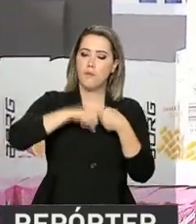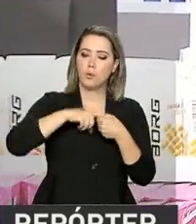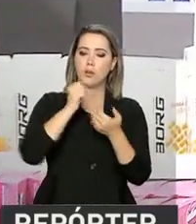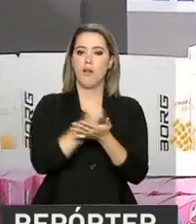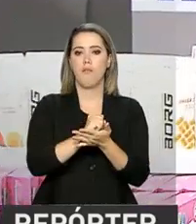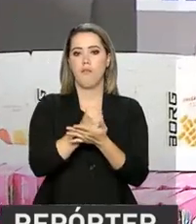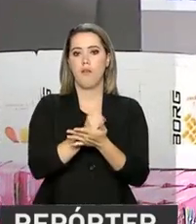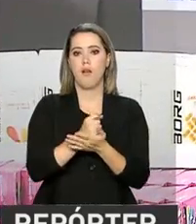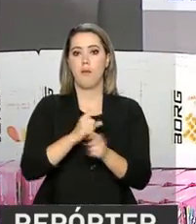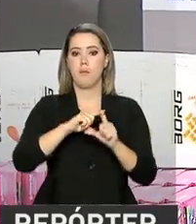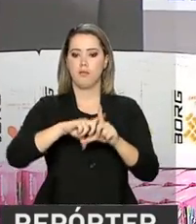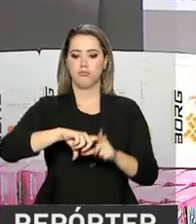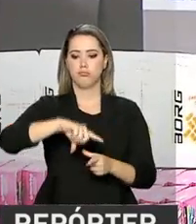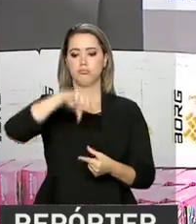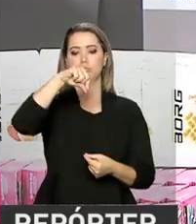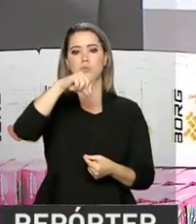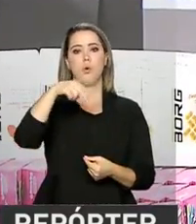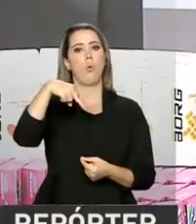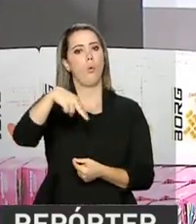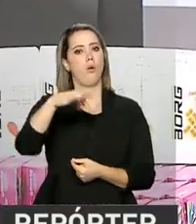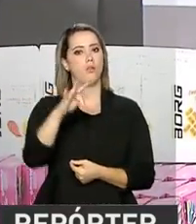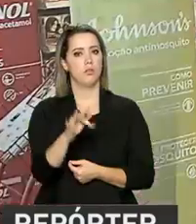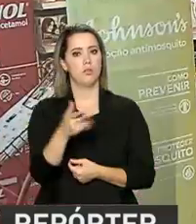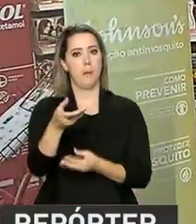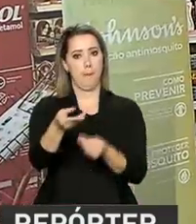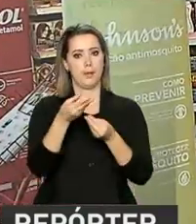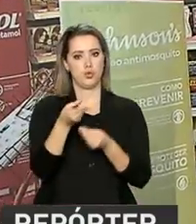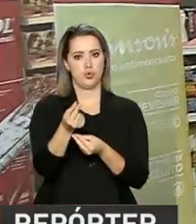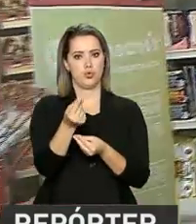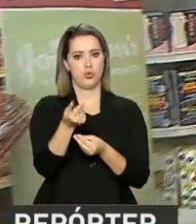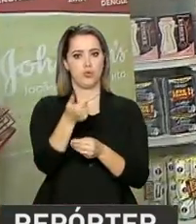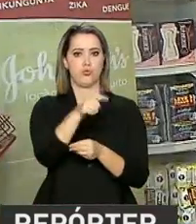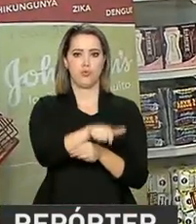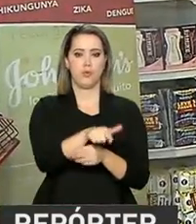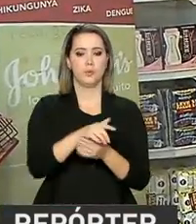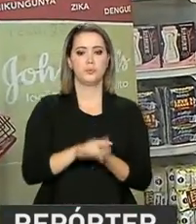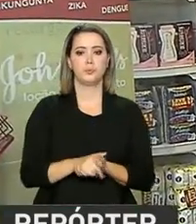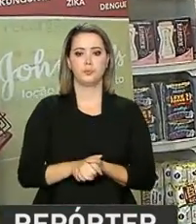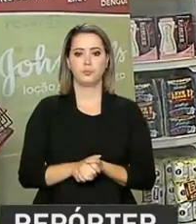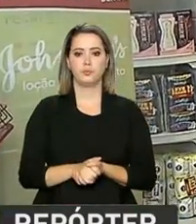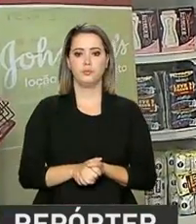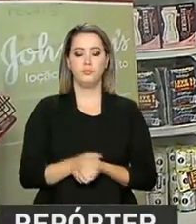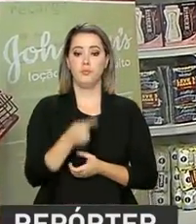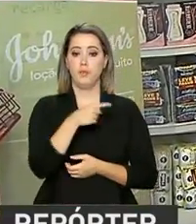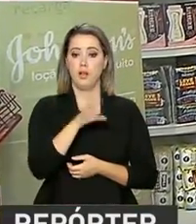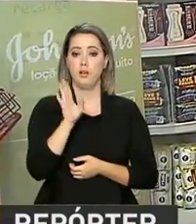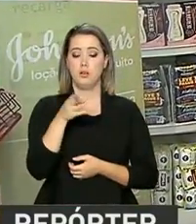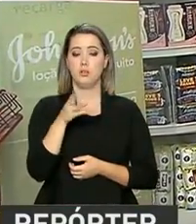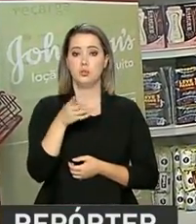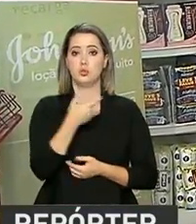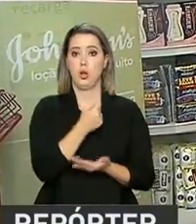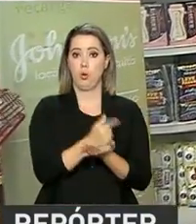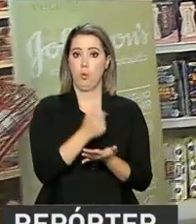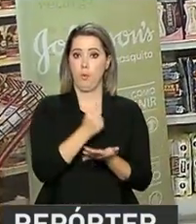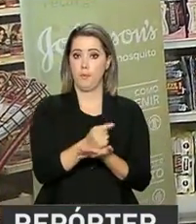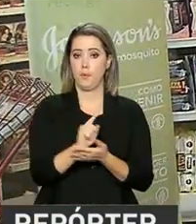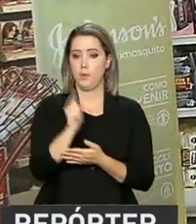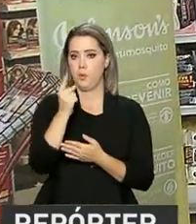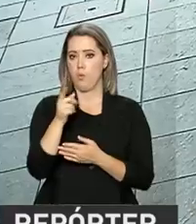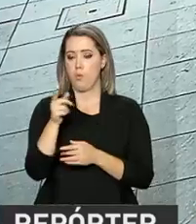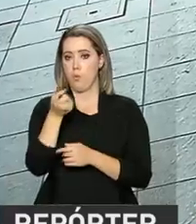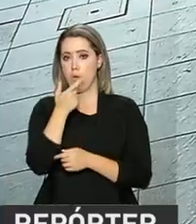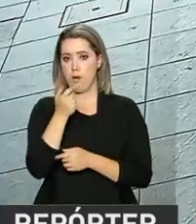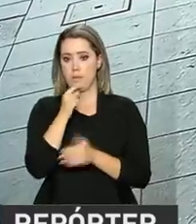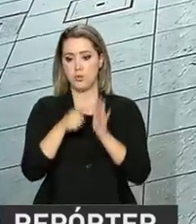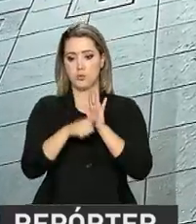estabelecimento com a nota fiscal para pedir o reembolso a Maria José já passou pela experiência de comprar o medicamento pouco antes de